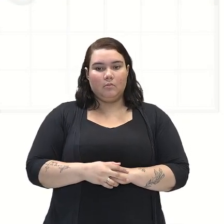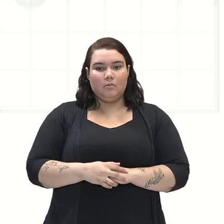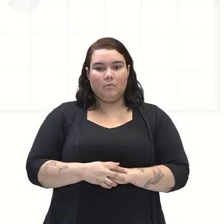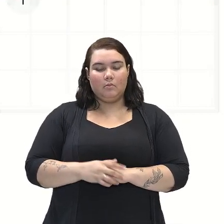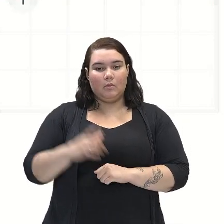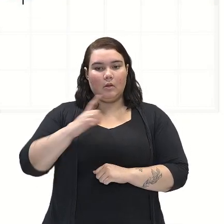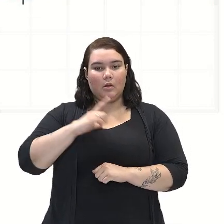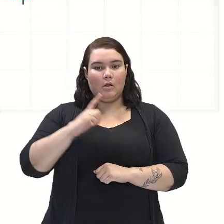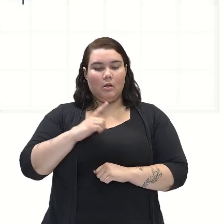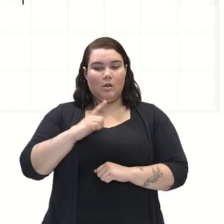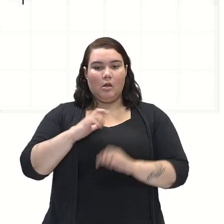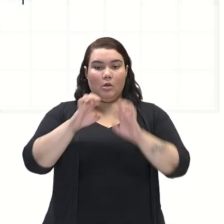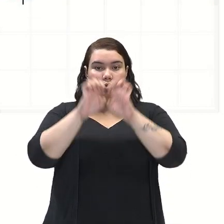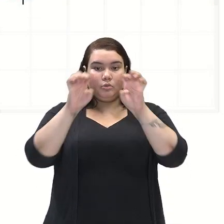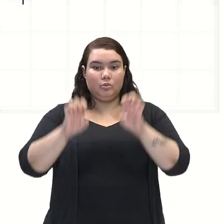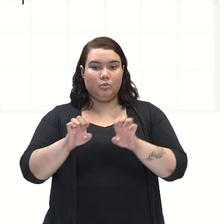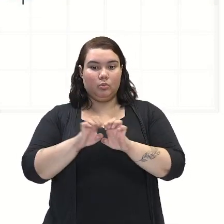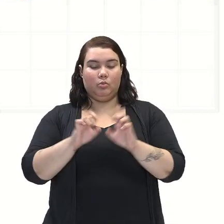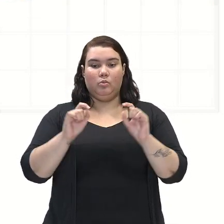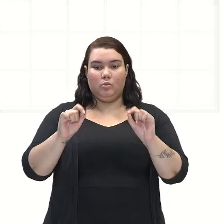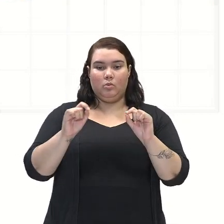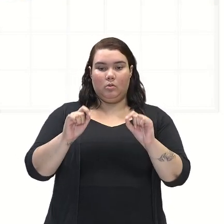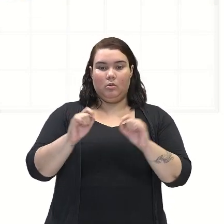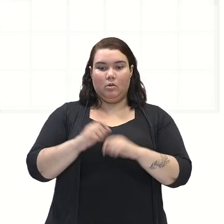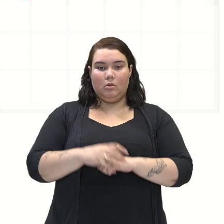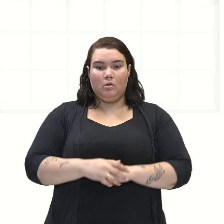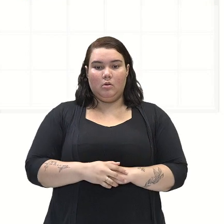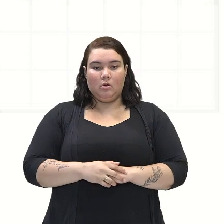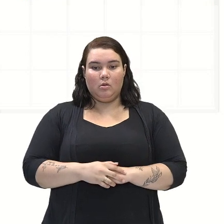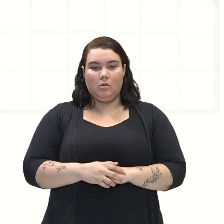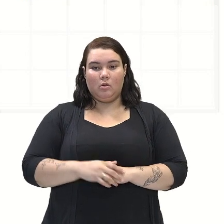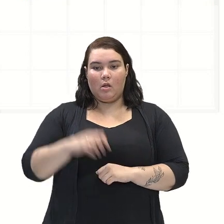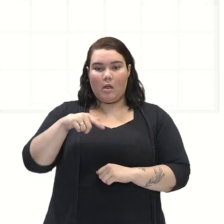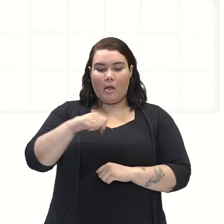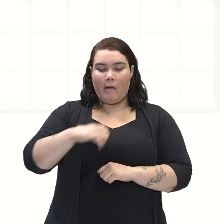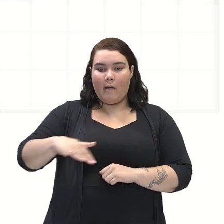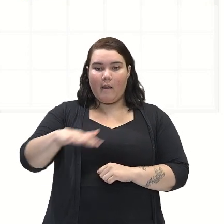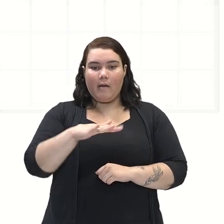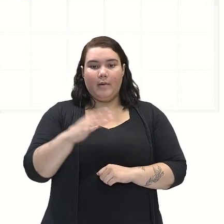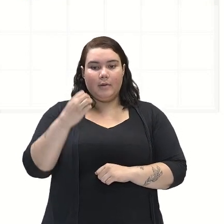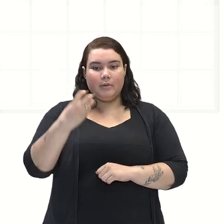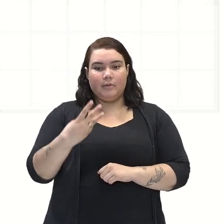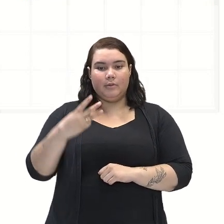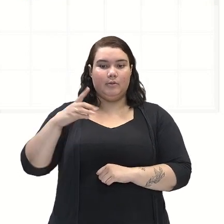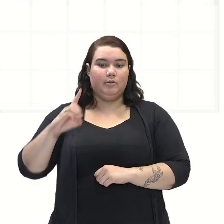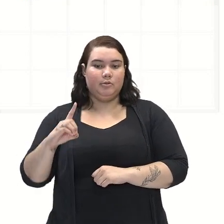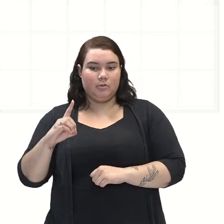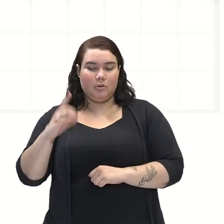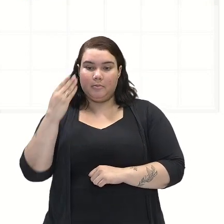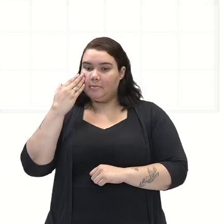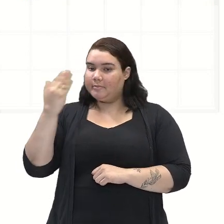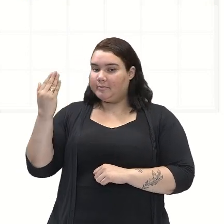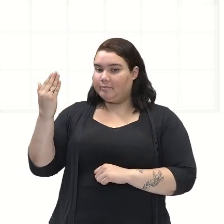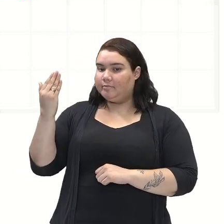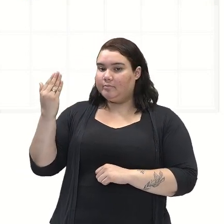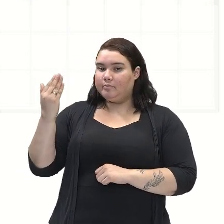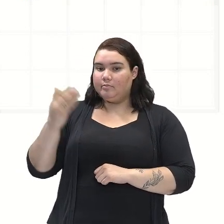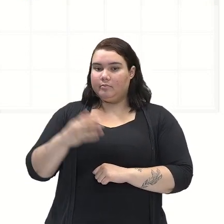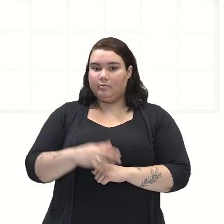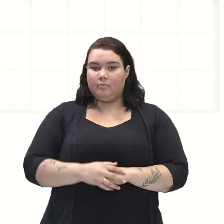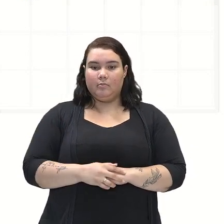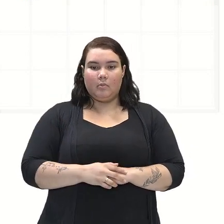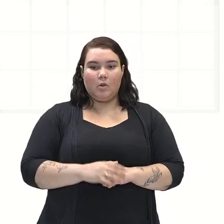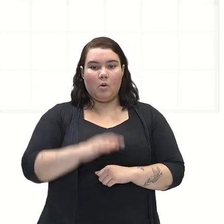essa estrutura. Aqui é a estrutura do espaço tridimensional. Olha aqui, o eixo